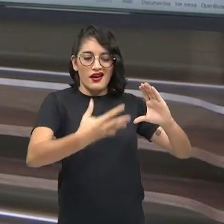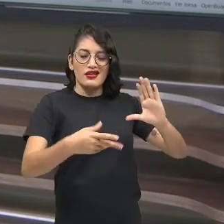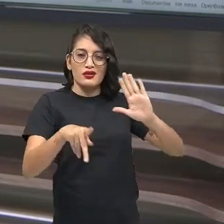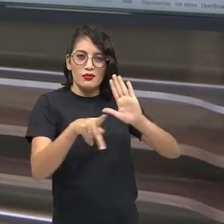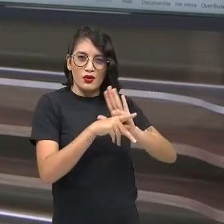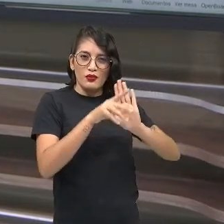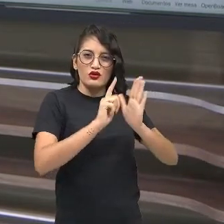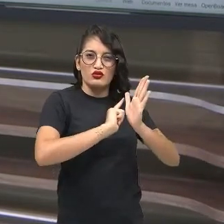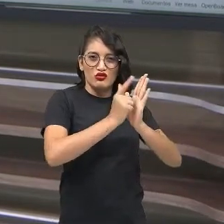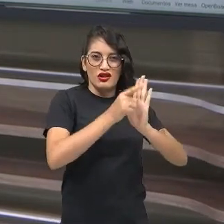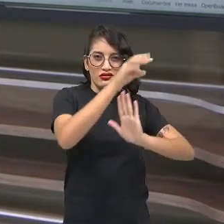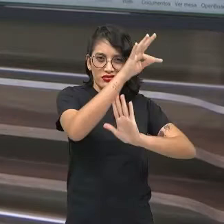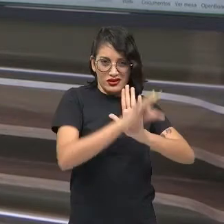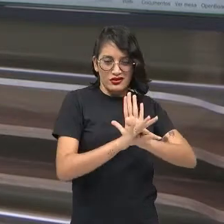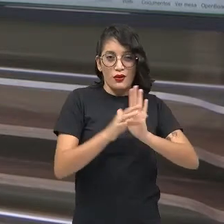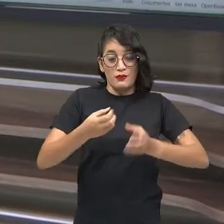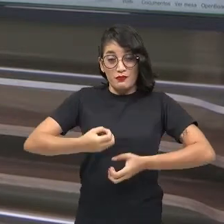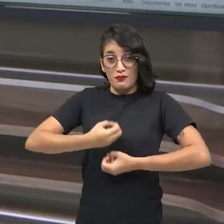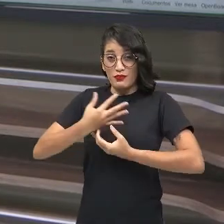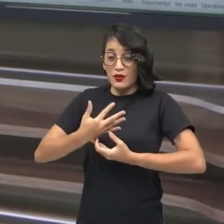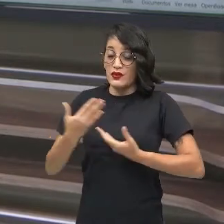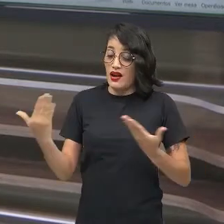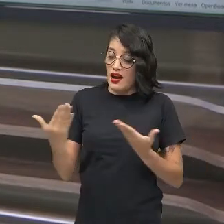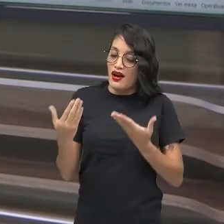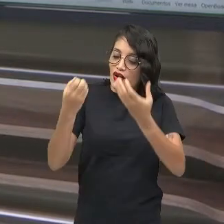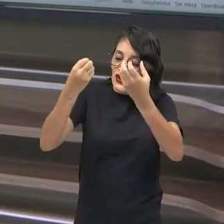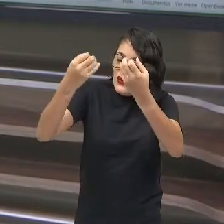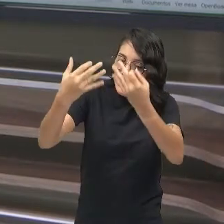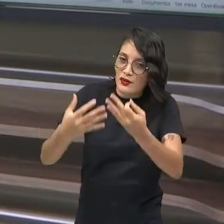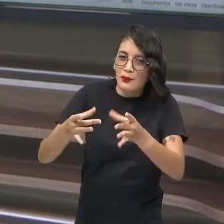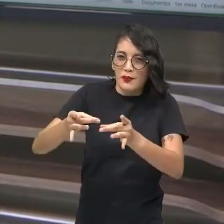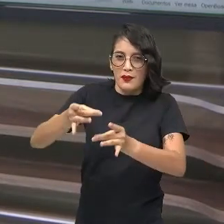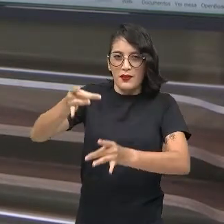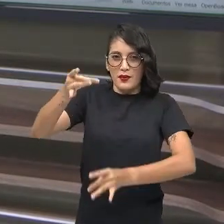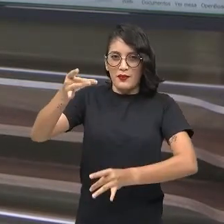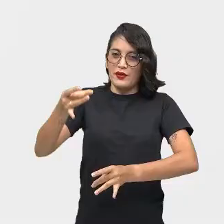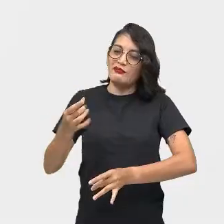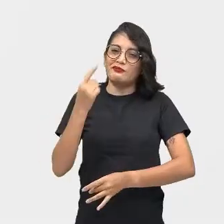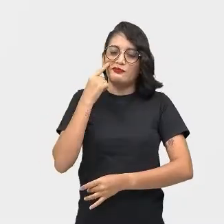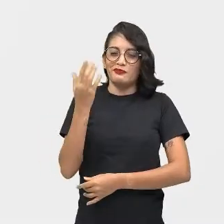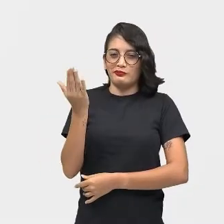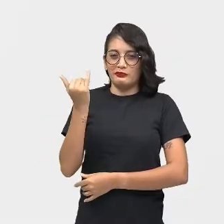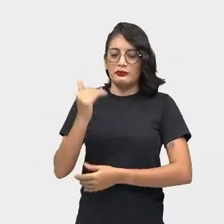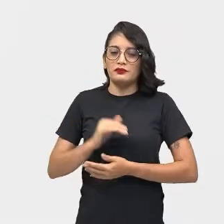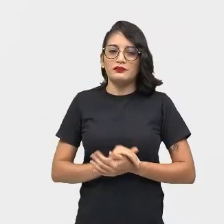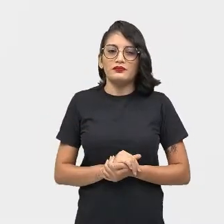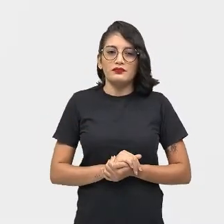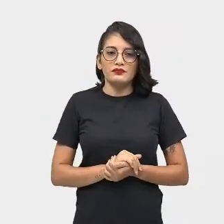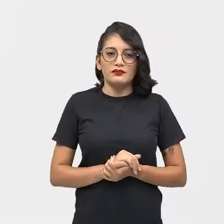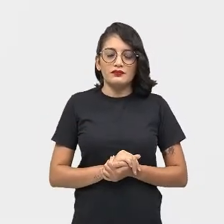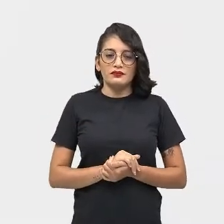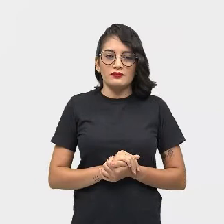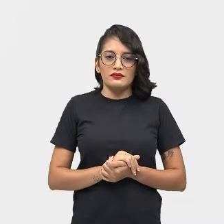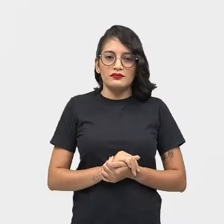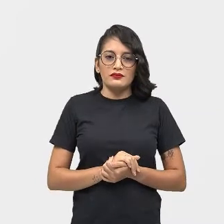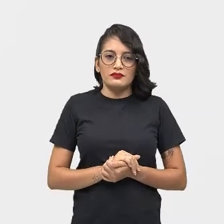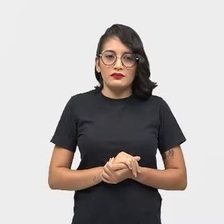gênero textual poema, como nós vamos reforçar um pouco mais agora, tá bom? Vamos ver. Olha o que temos aí